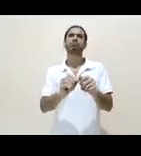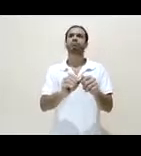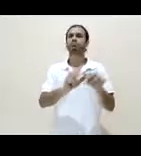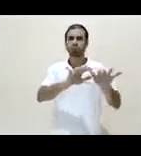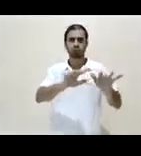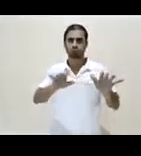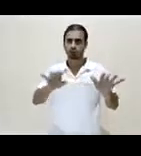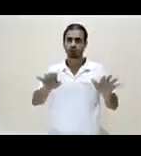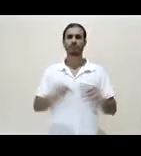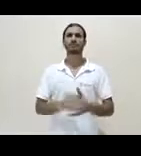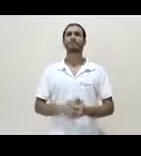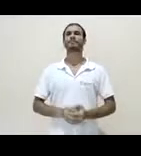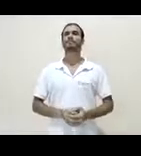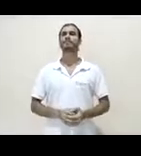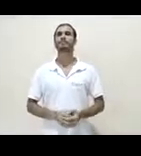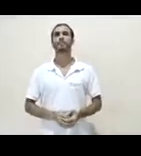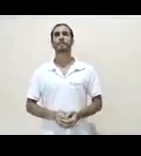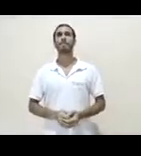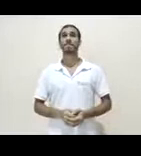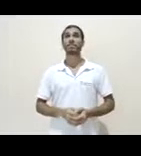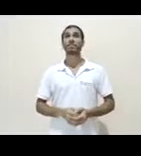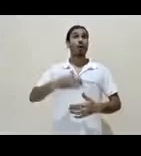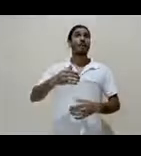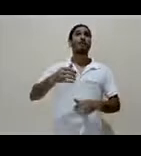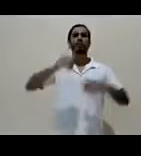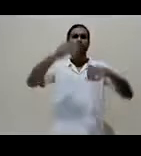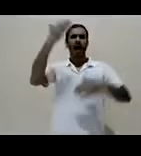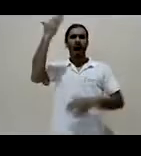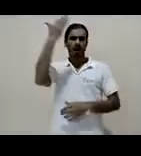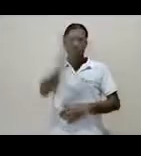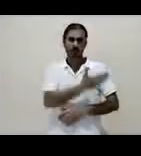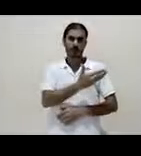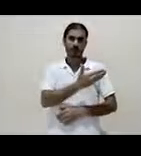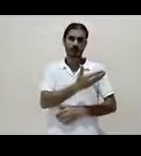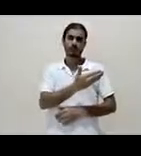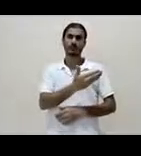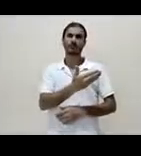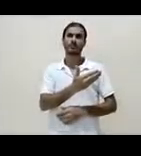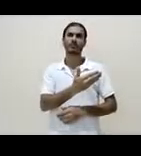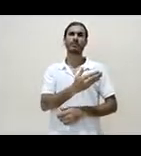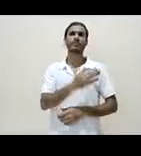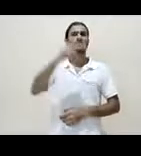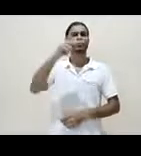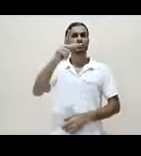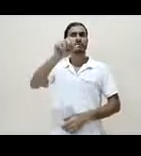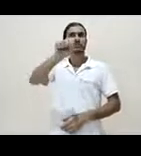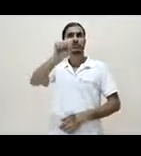análise psicométrica, né, da própria situação do próprio aluno. Né, será que